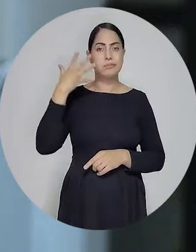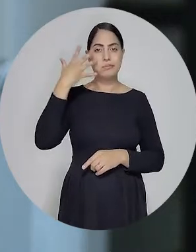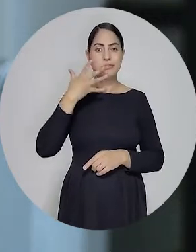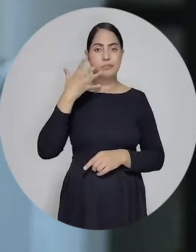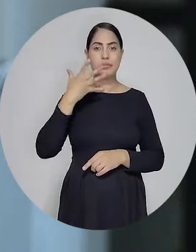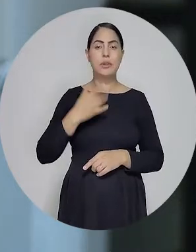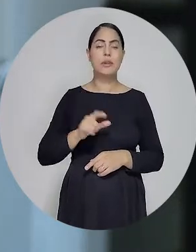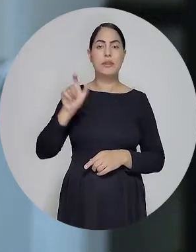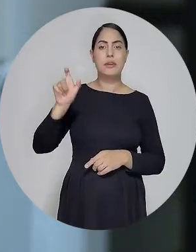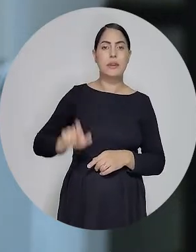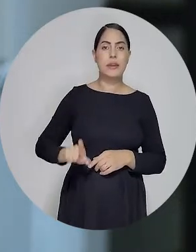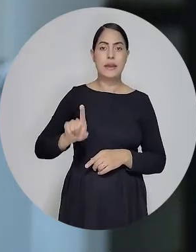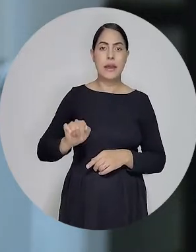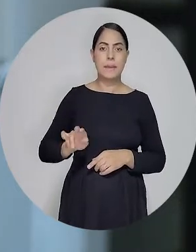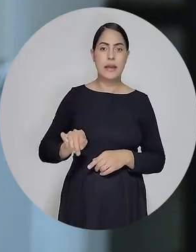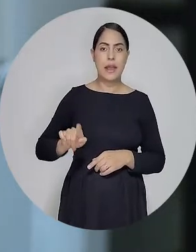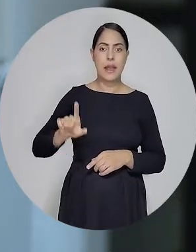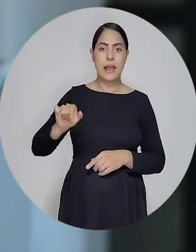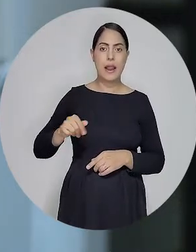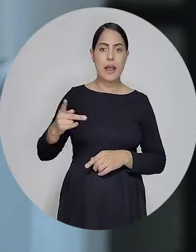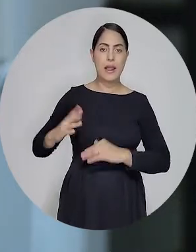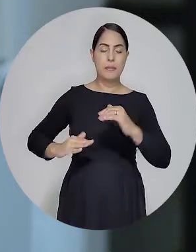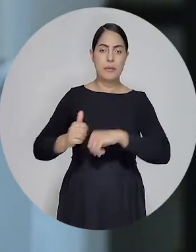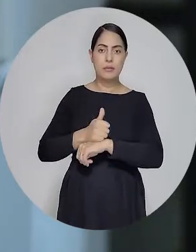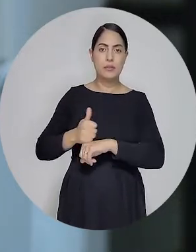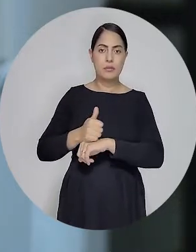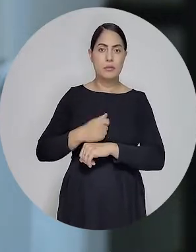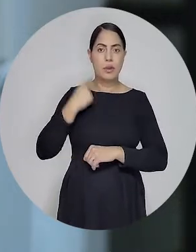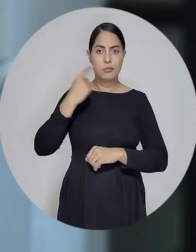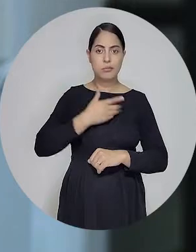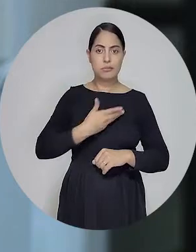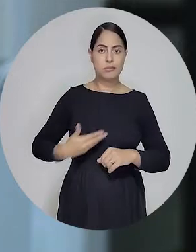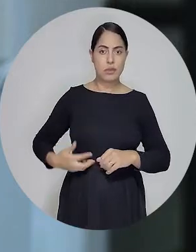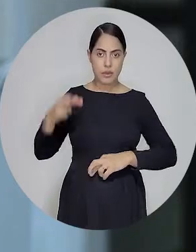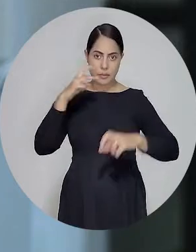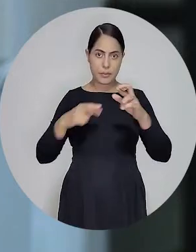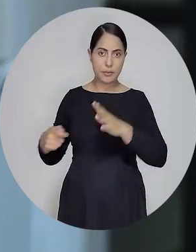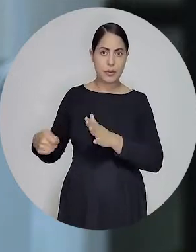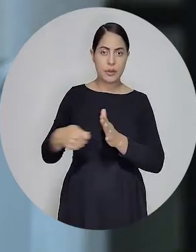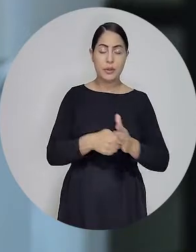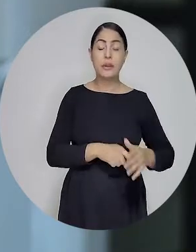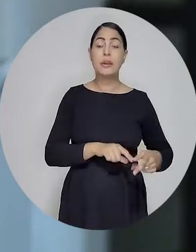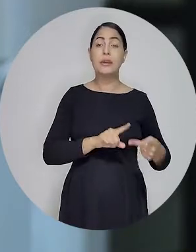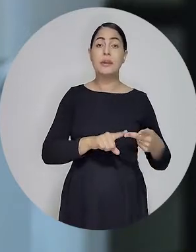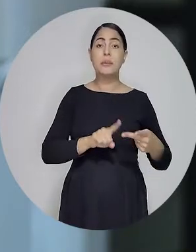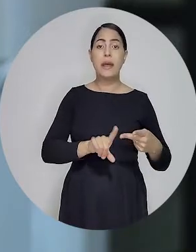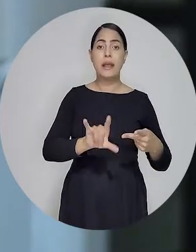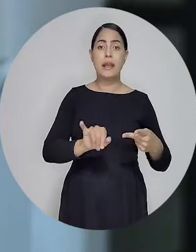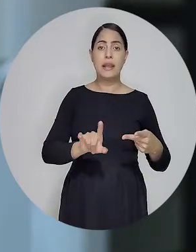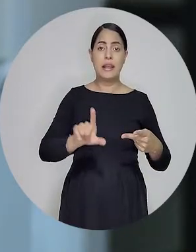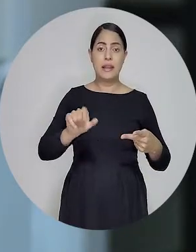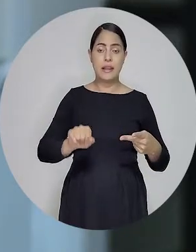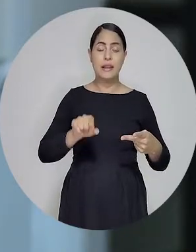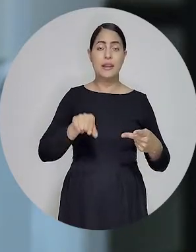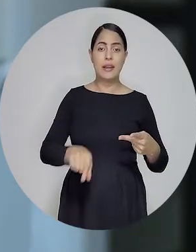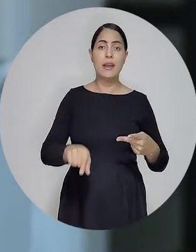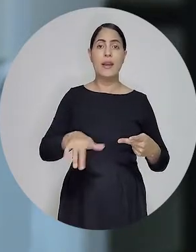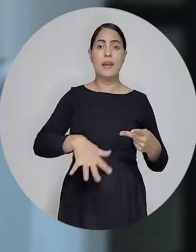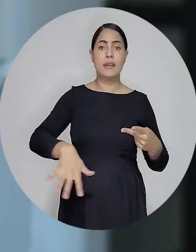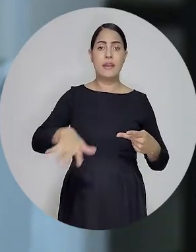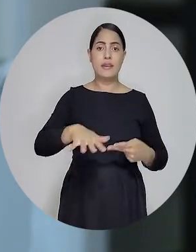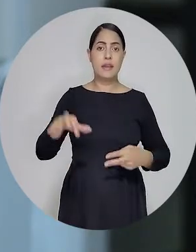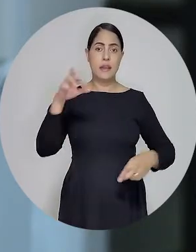depoimento da procuradora doutora Gabriela, recebemos também a doutora Líria, presidente nacional